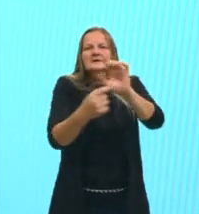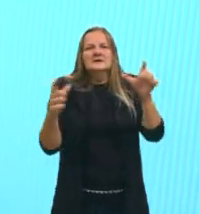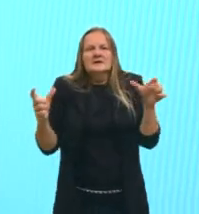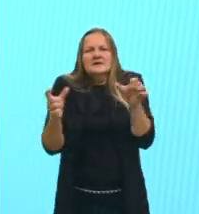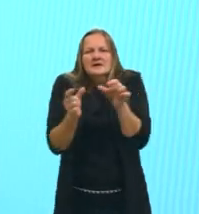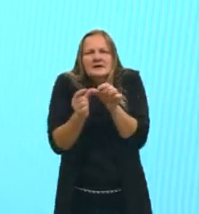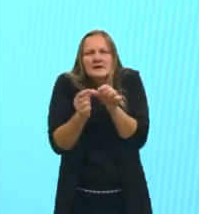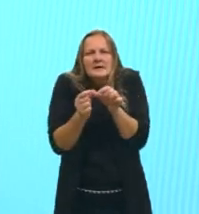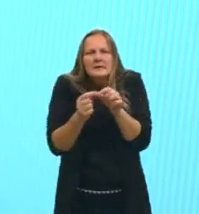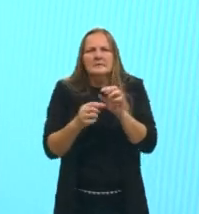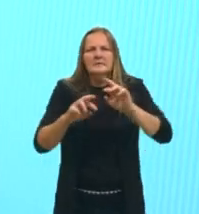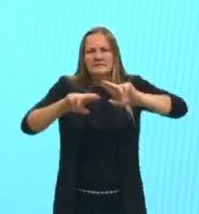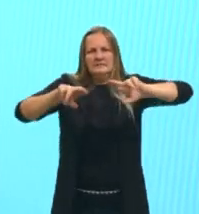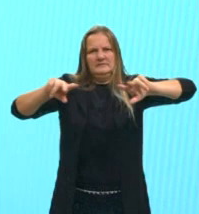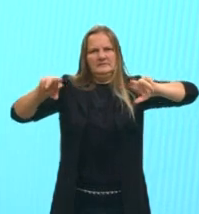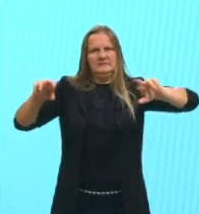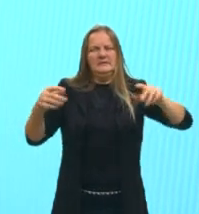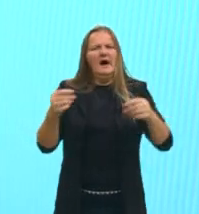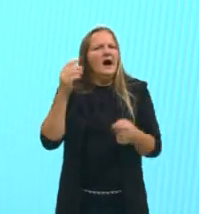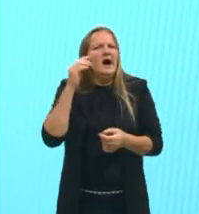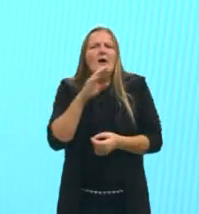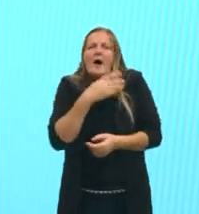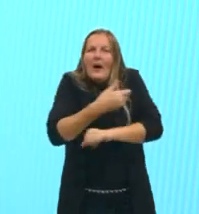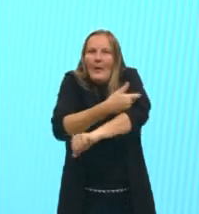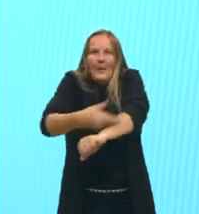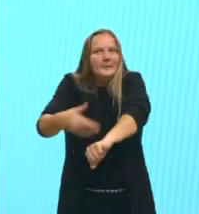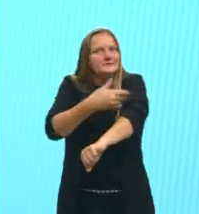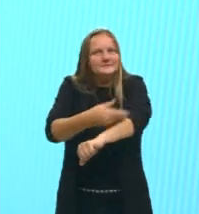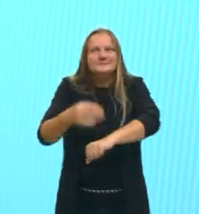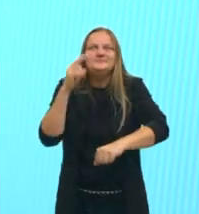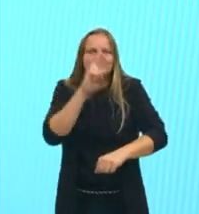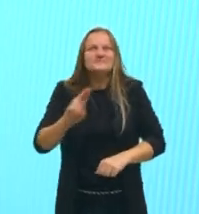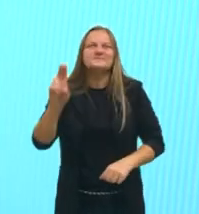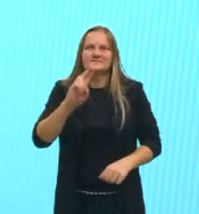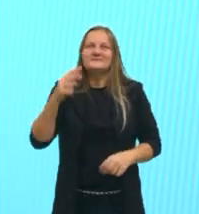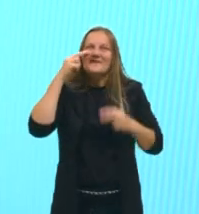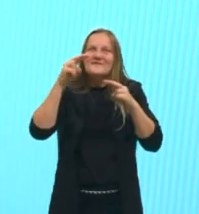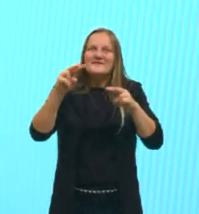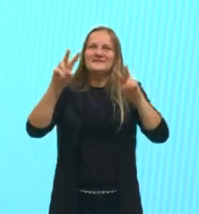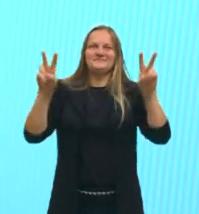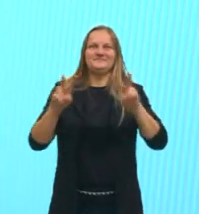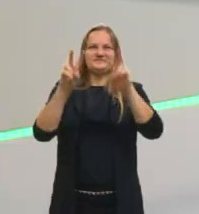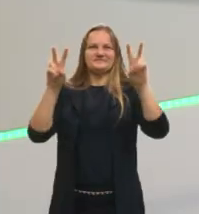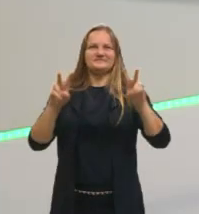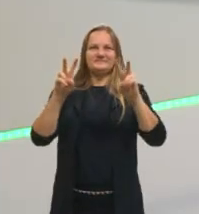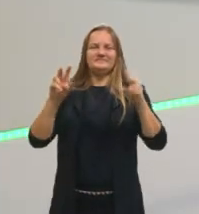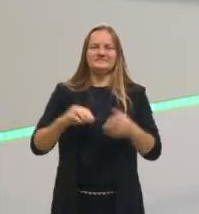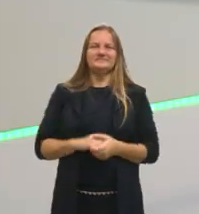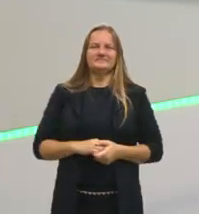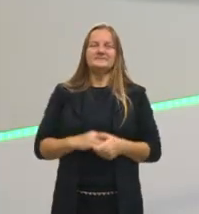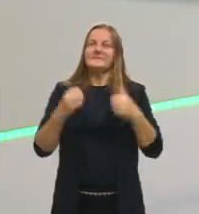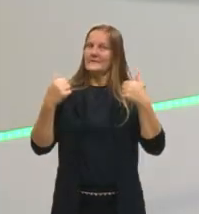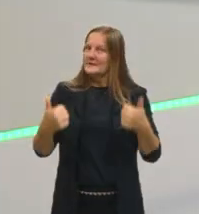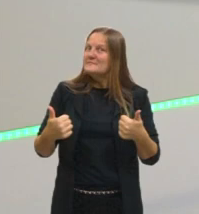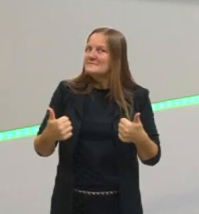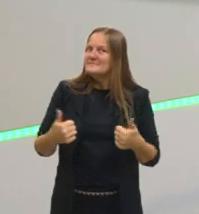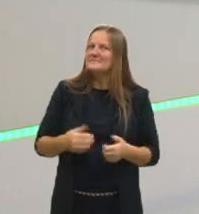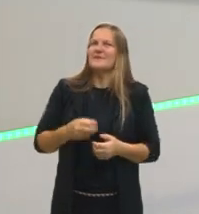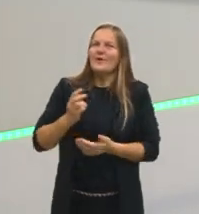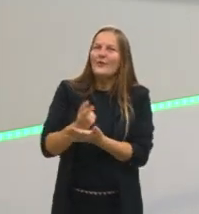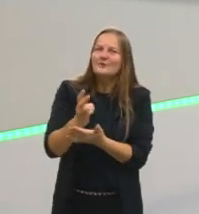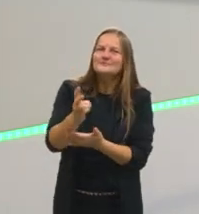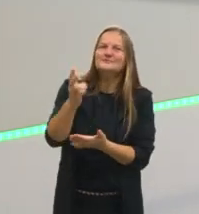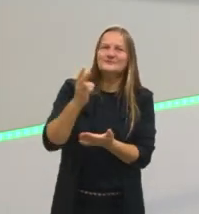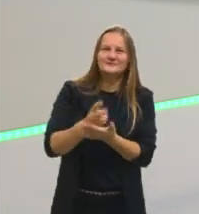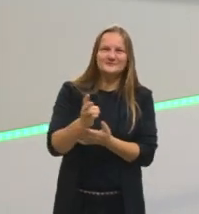bem diferente daquilo que a ver né entre outras coisas tá meninos e meninas vamos dar uma